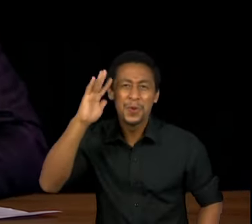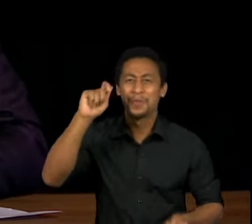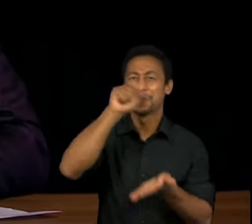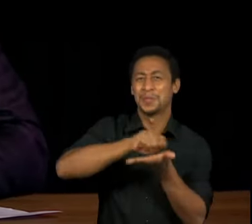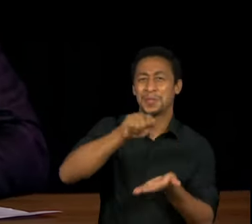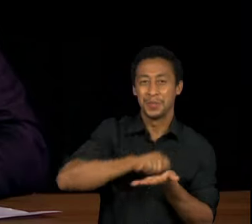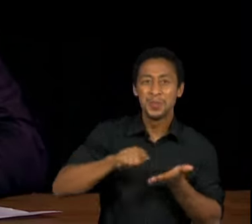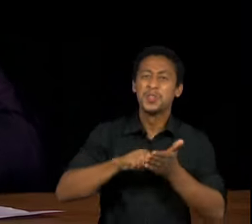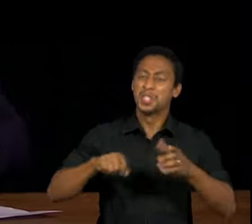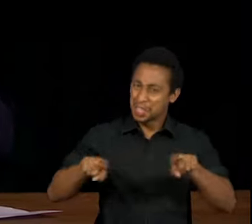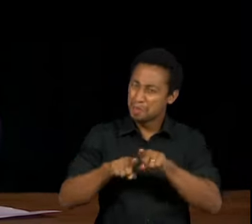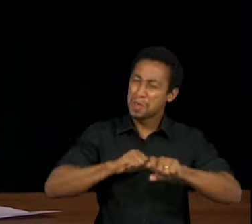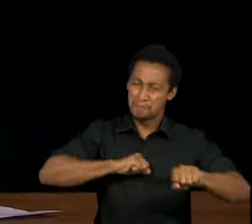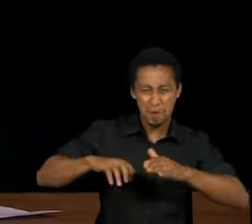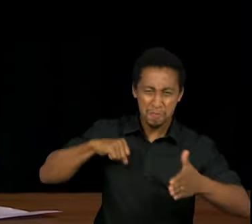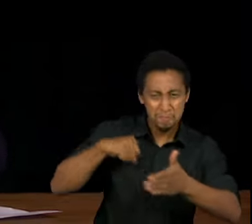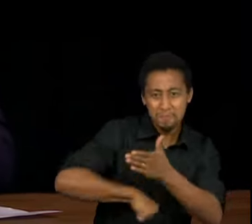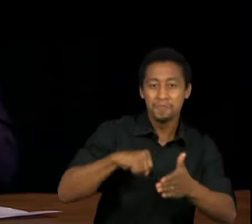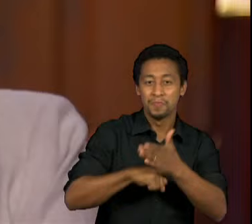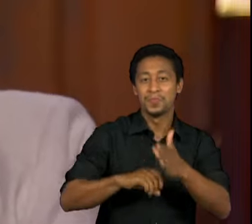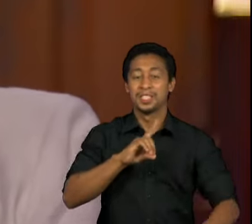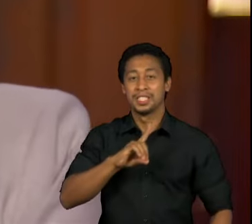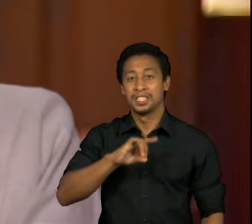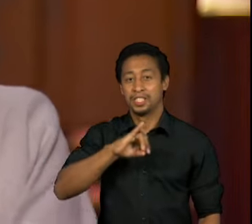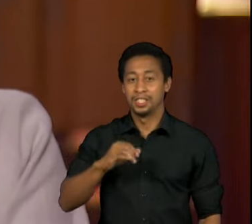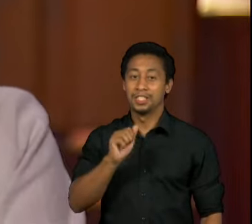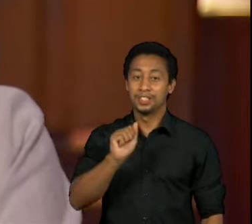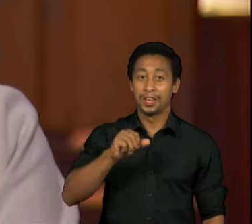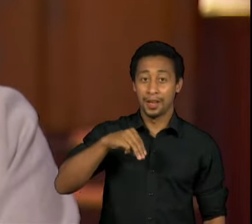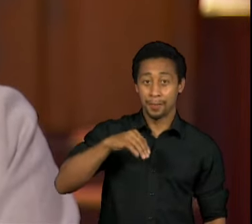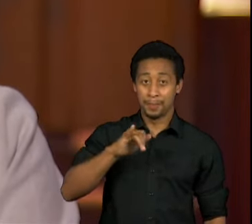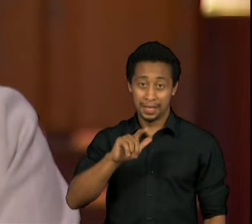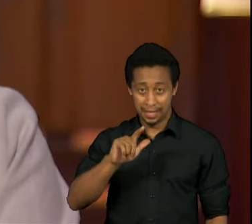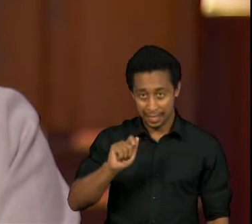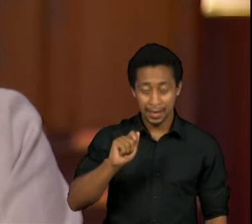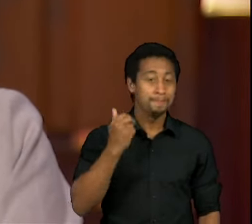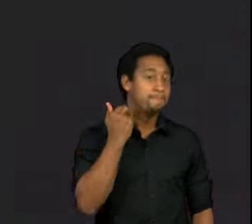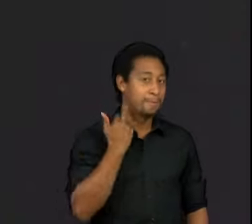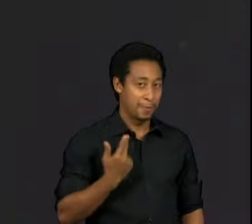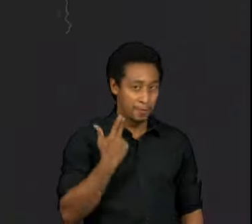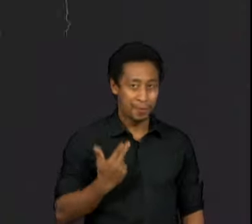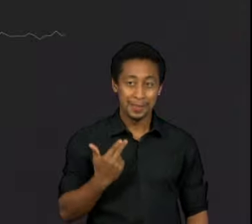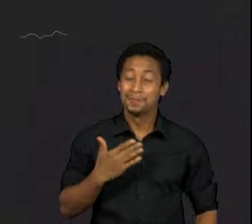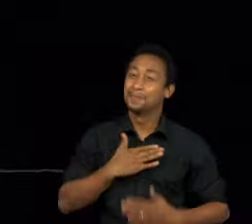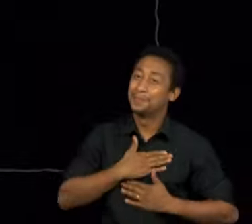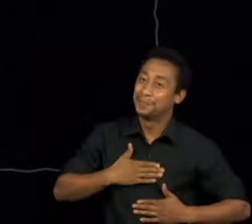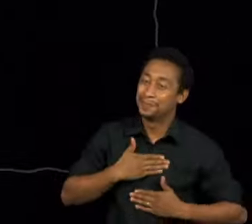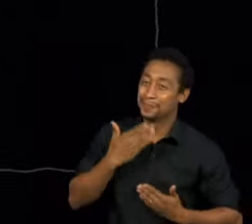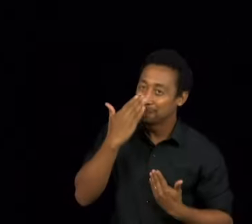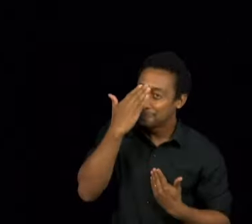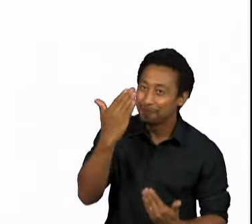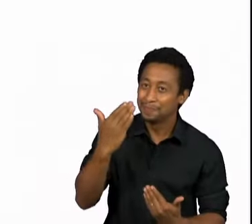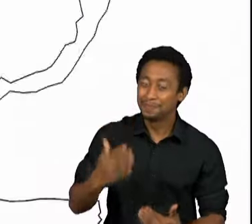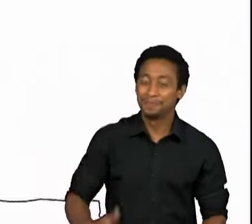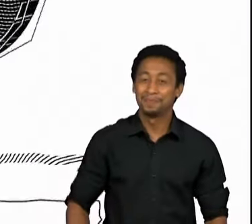escritora e ativista djamila Ribeiro prazer é obrigado a